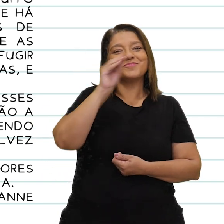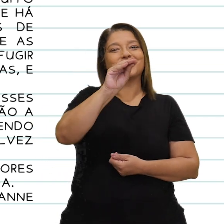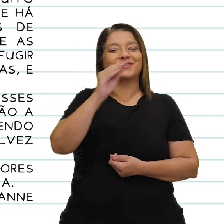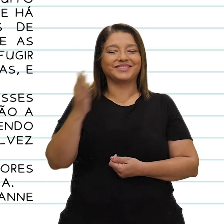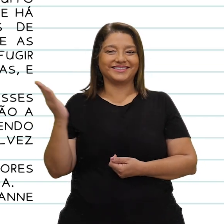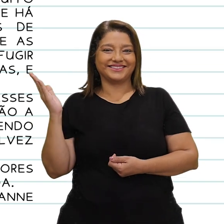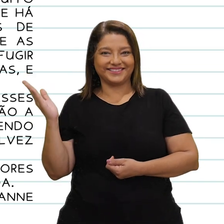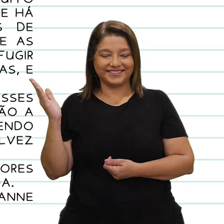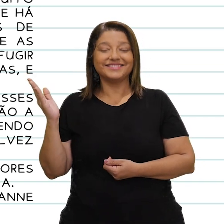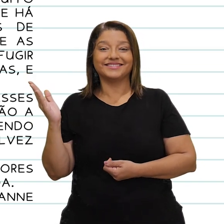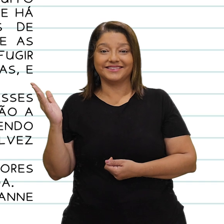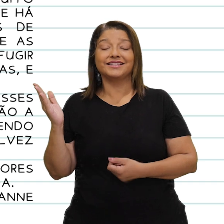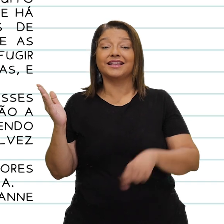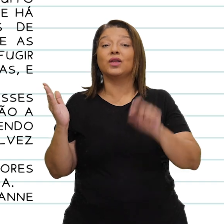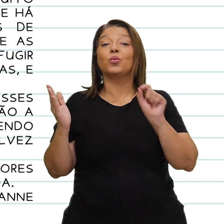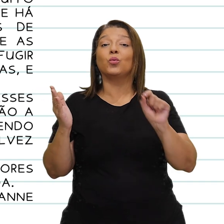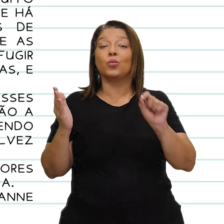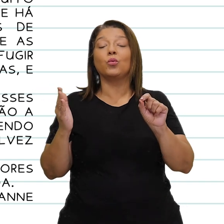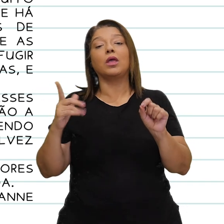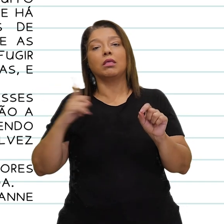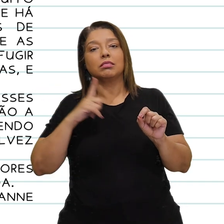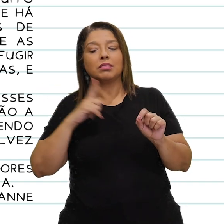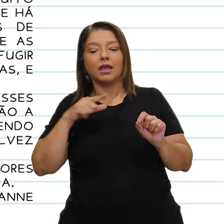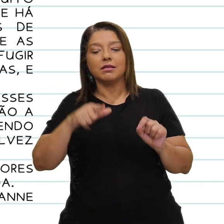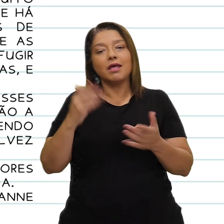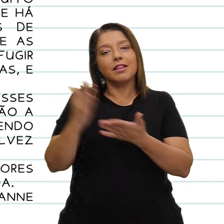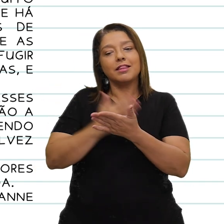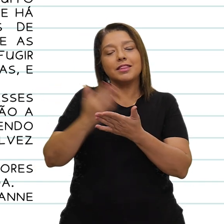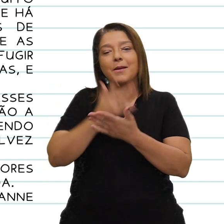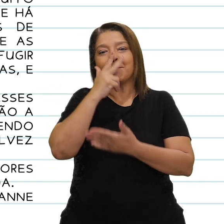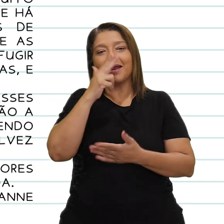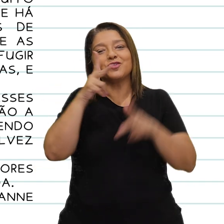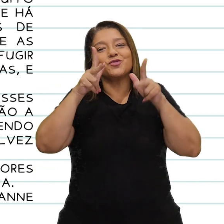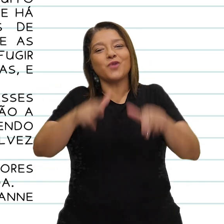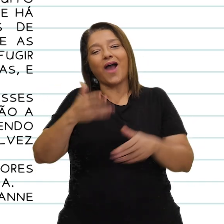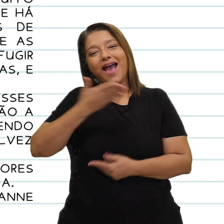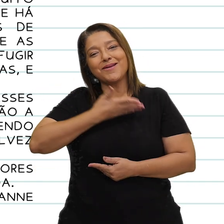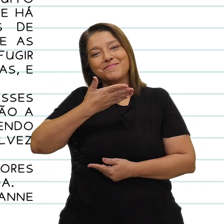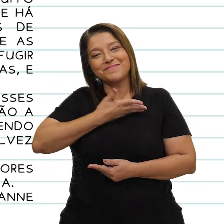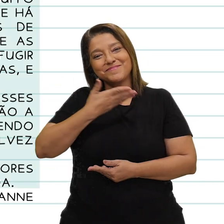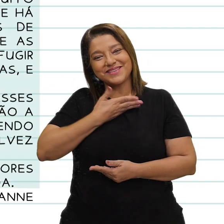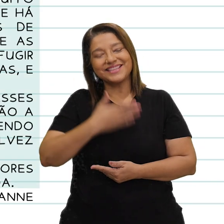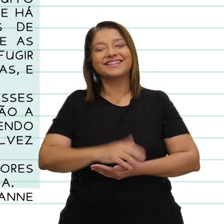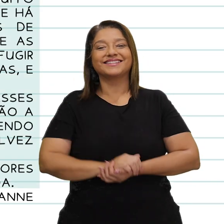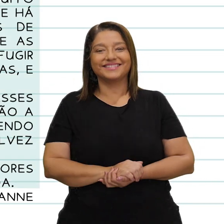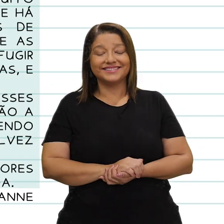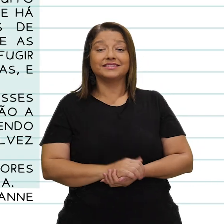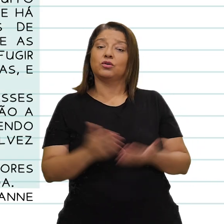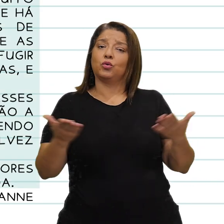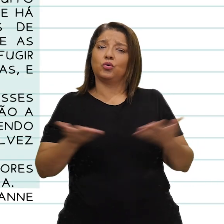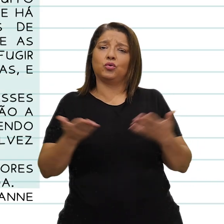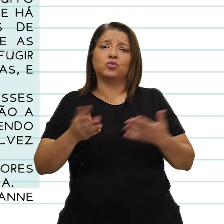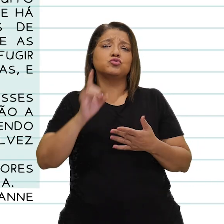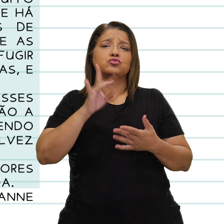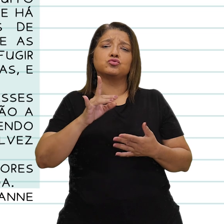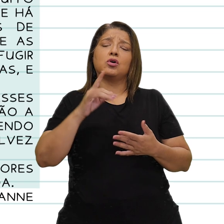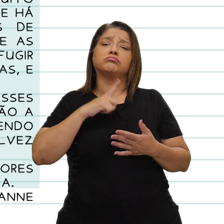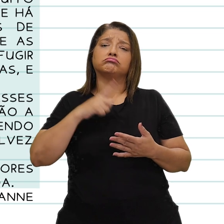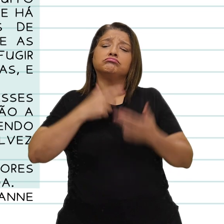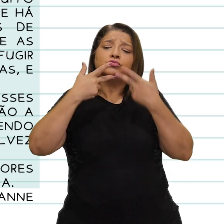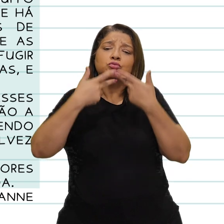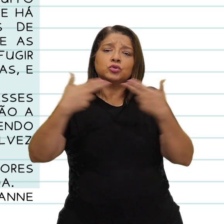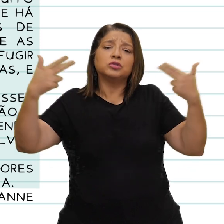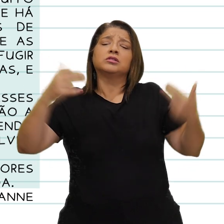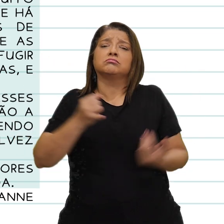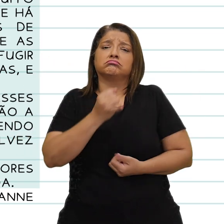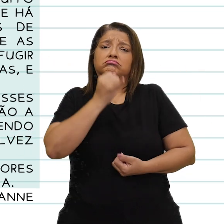utilizado por ela, uma vez que trata o diário como uma amiga. Hoje só tenho notícias tristes e deprimentes